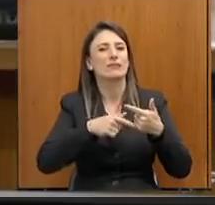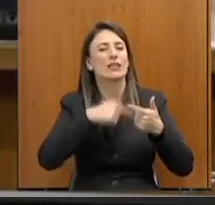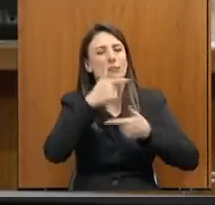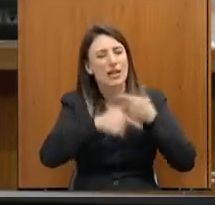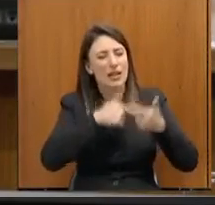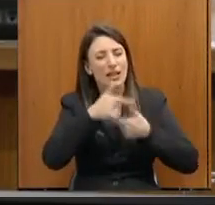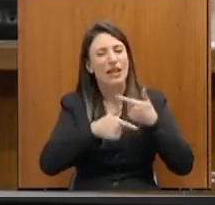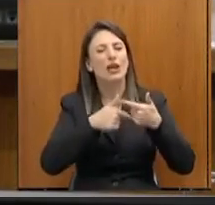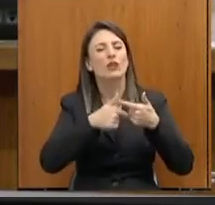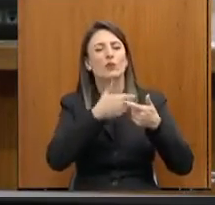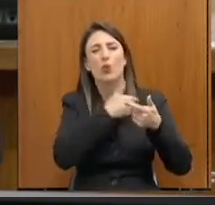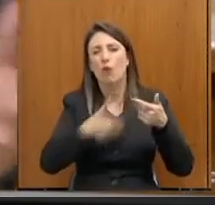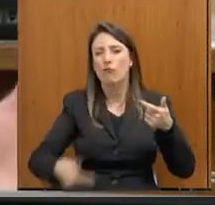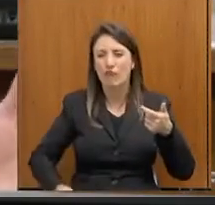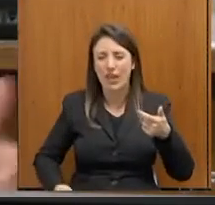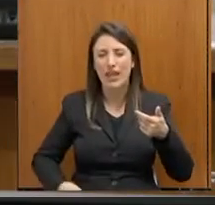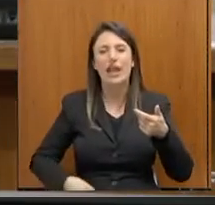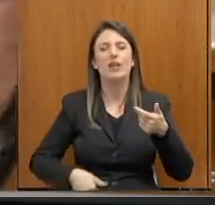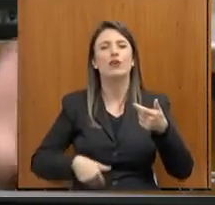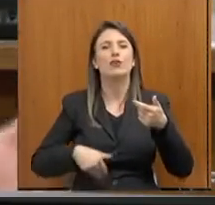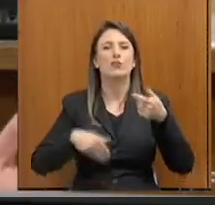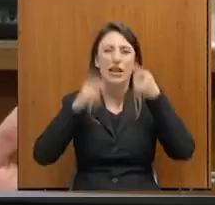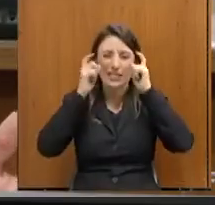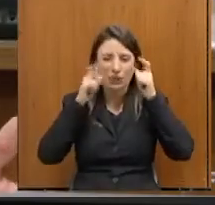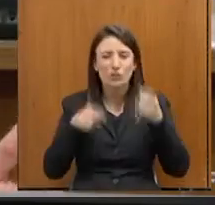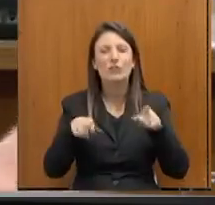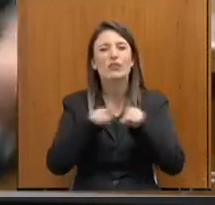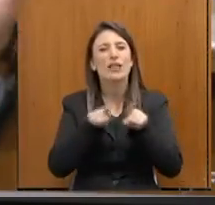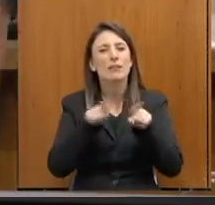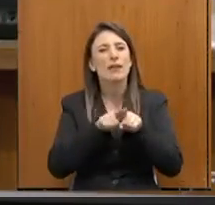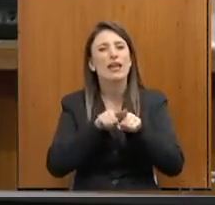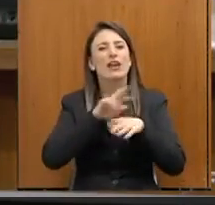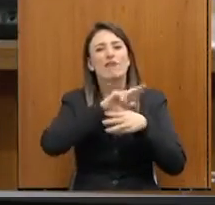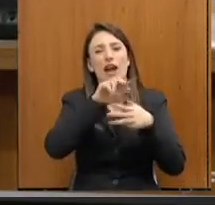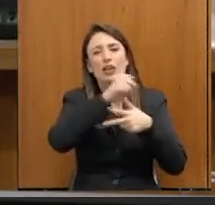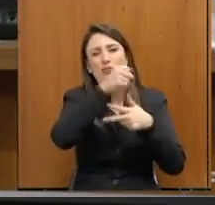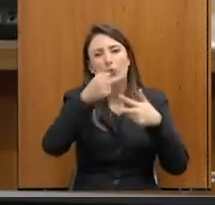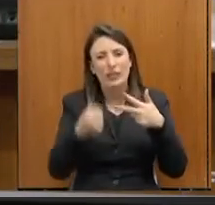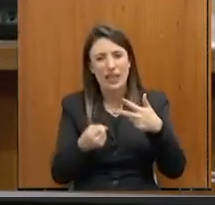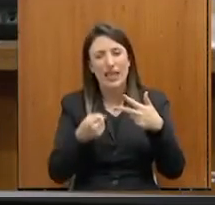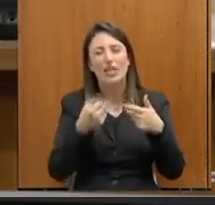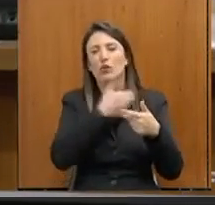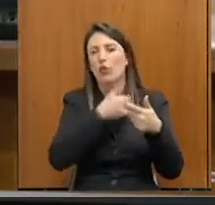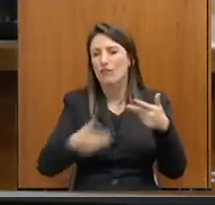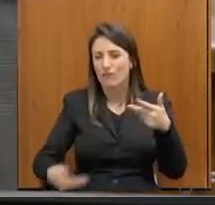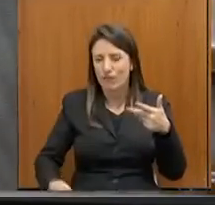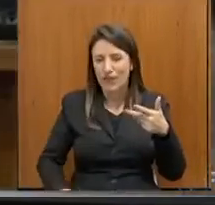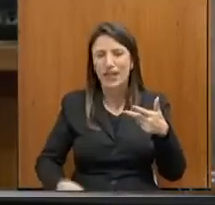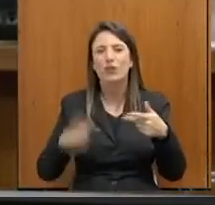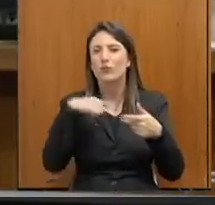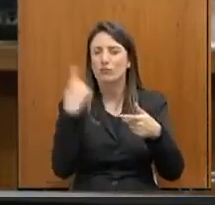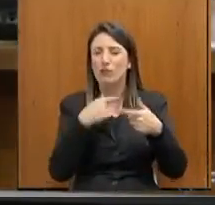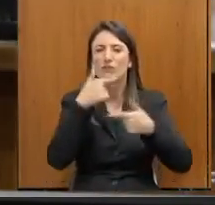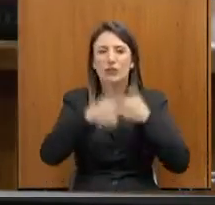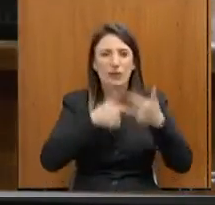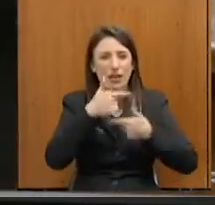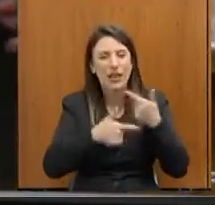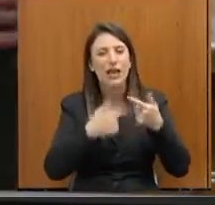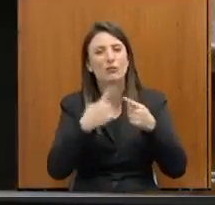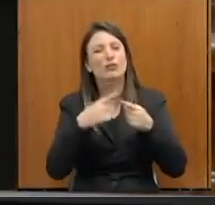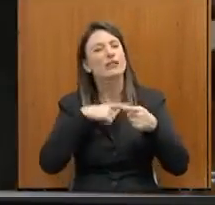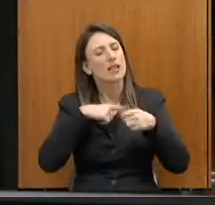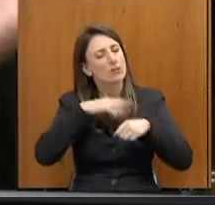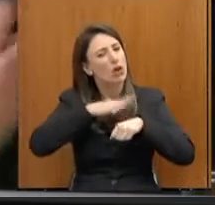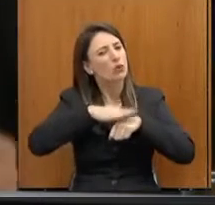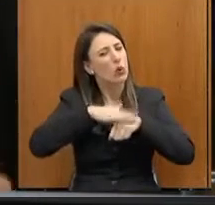governo executivo ou os demais poderes e esferas de governo obviamente e dentro da nossa autonomia e